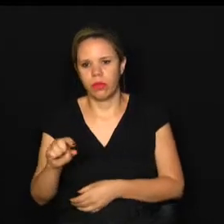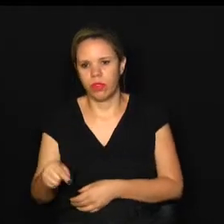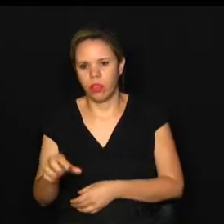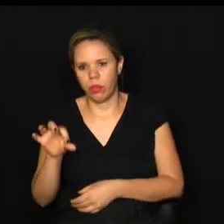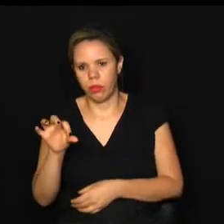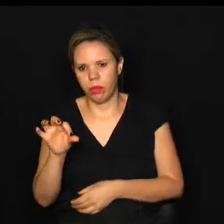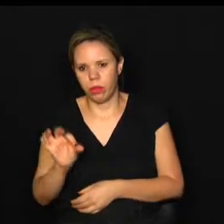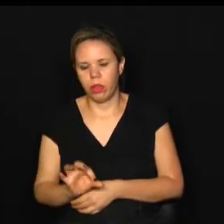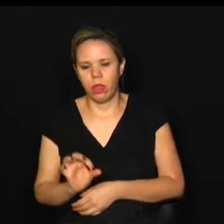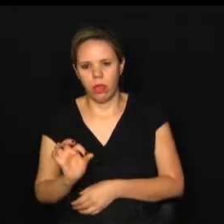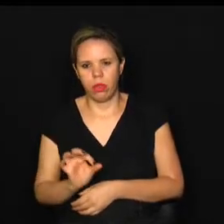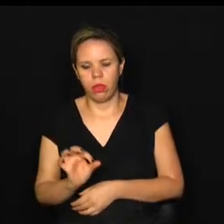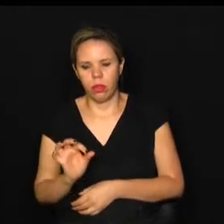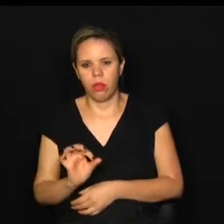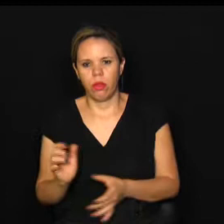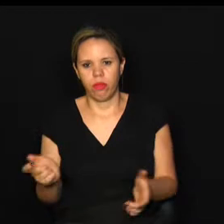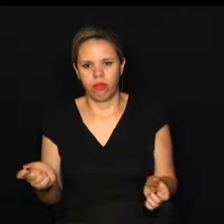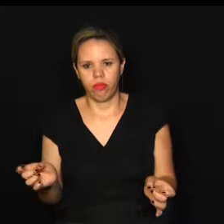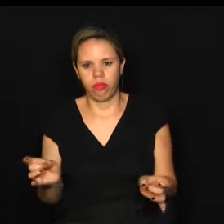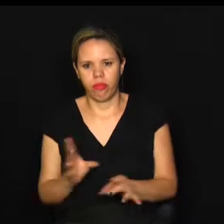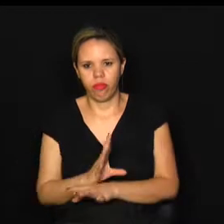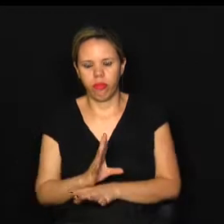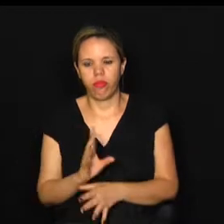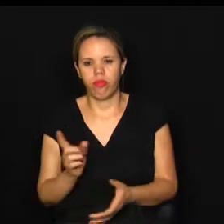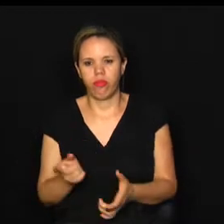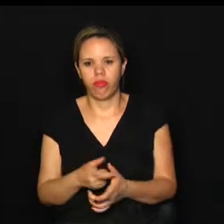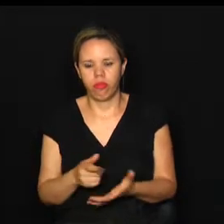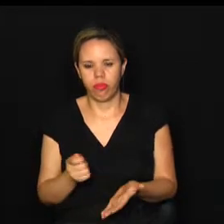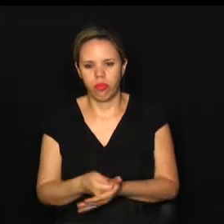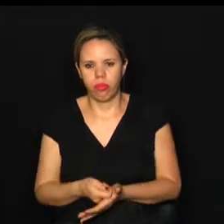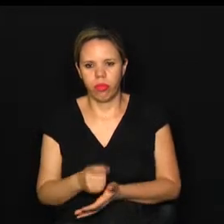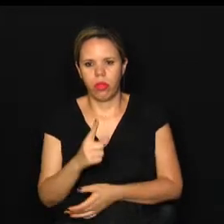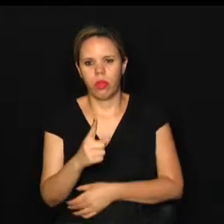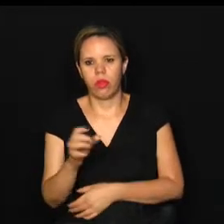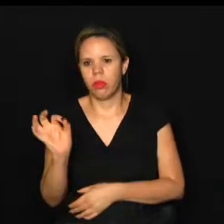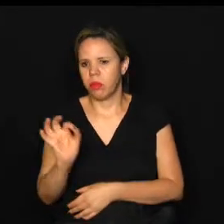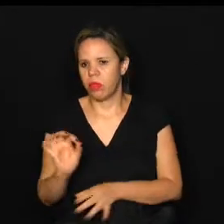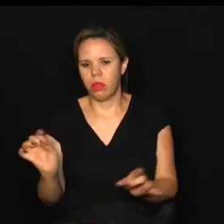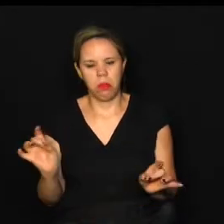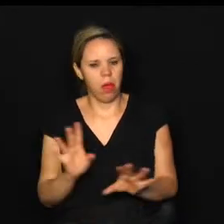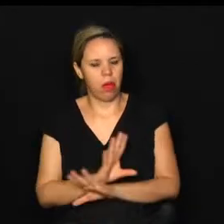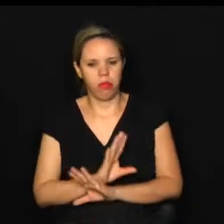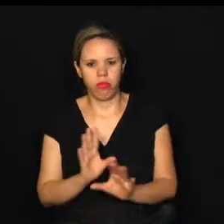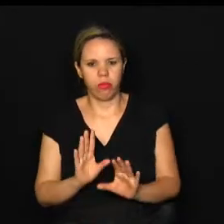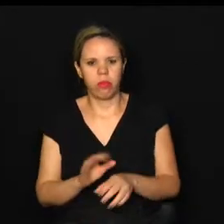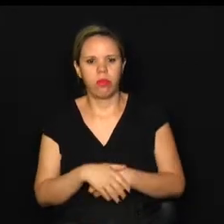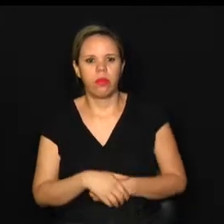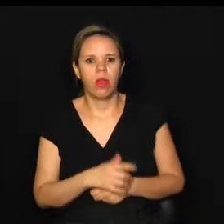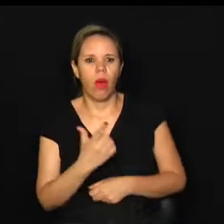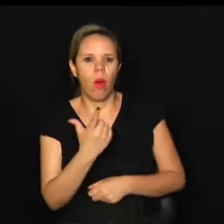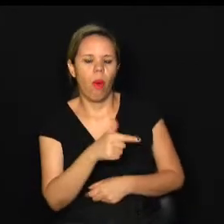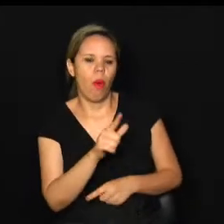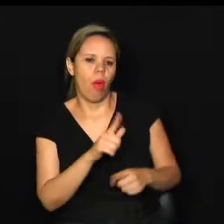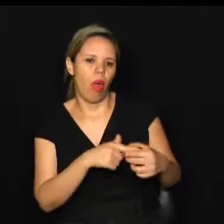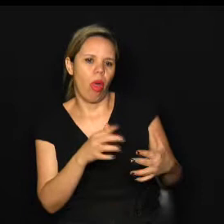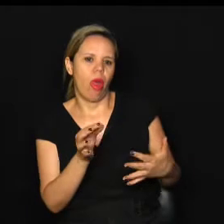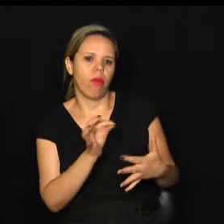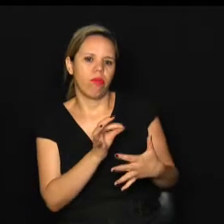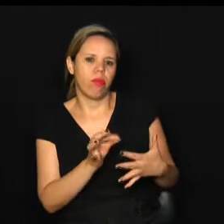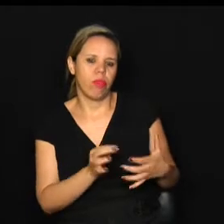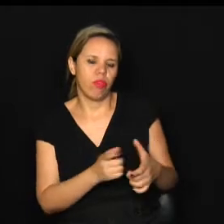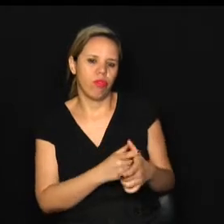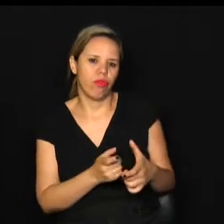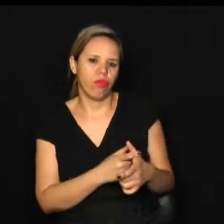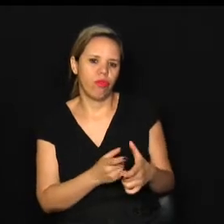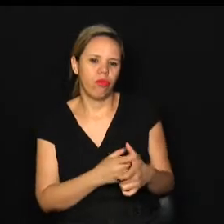40,9% foi liquidado e do liquidado 100% pago. Outras despesas correntes, a previsão no orçamento é de